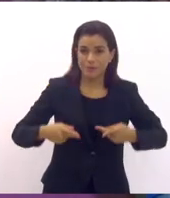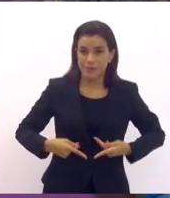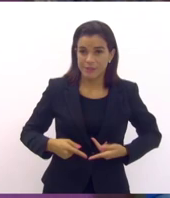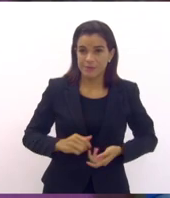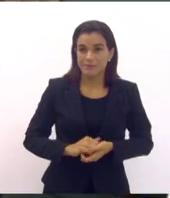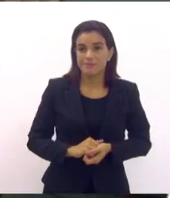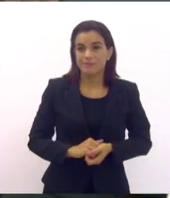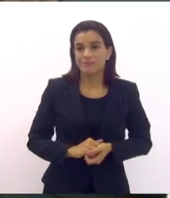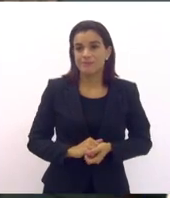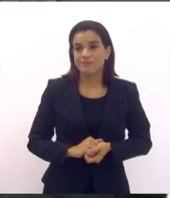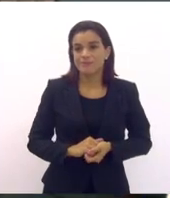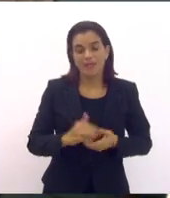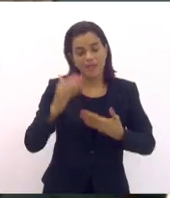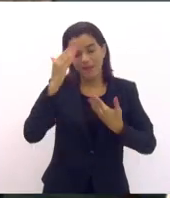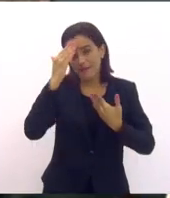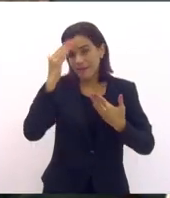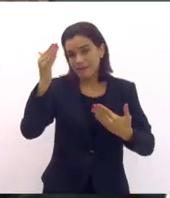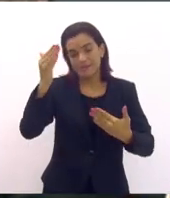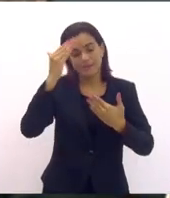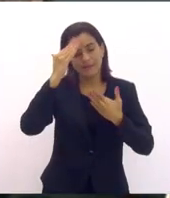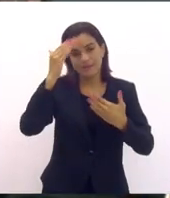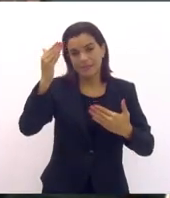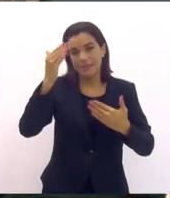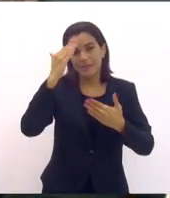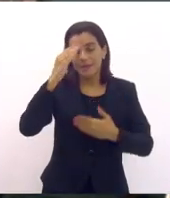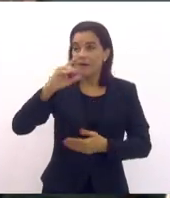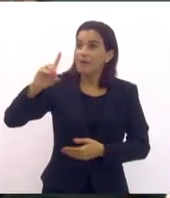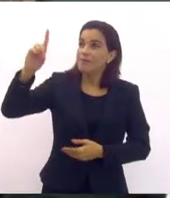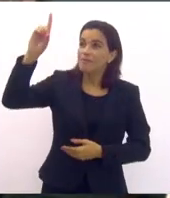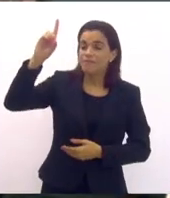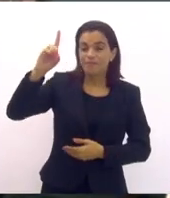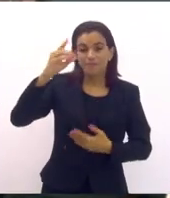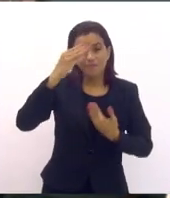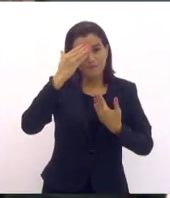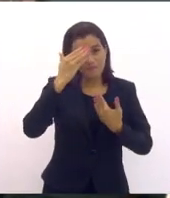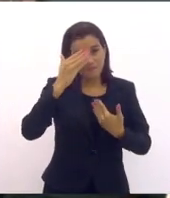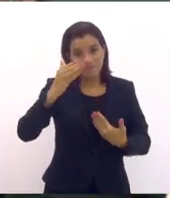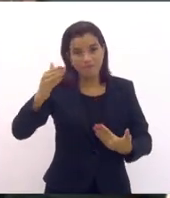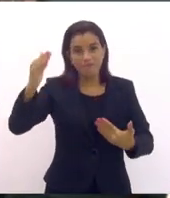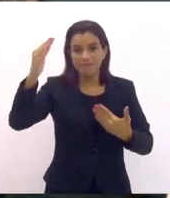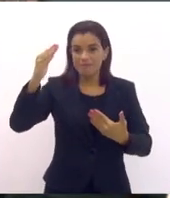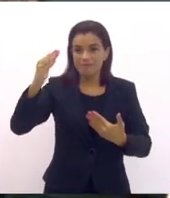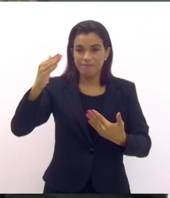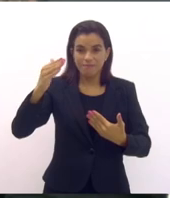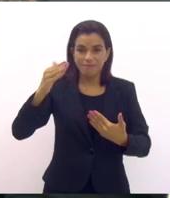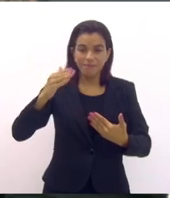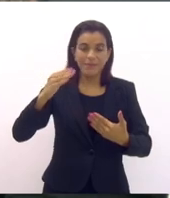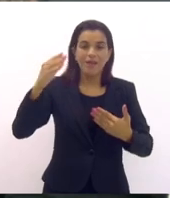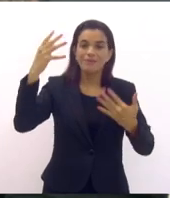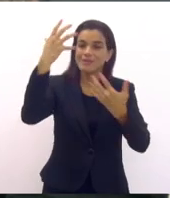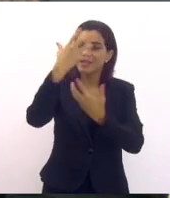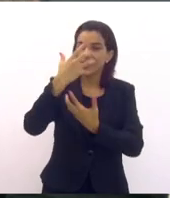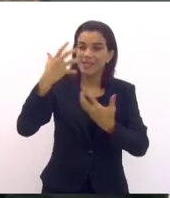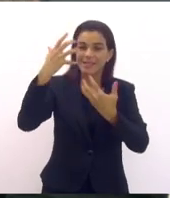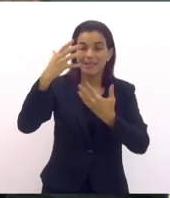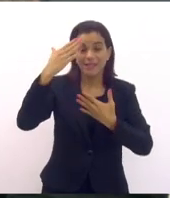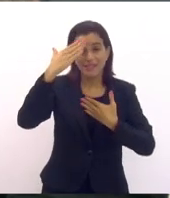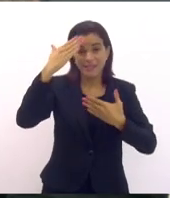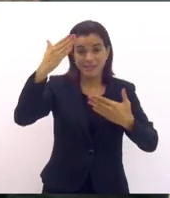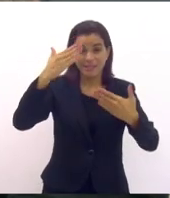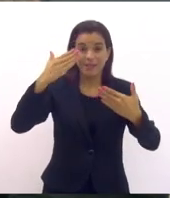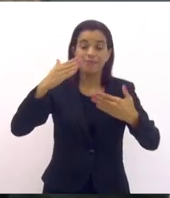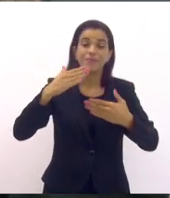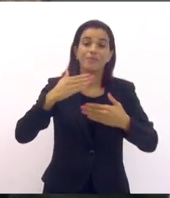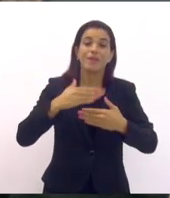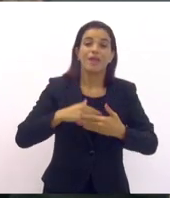é agradecer agradecer aos Deuses agradecer a Deus agradecer aos Encantados agradecer aos orixá agradecer